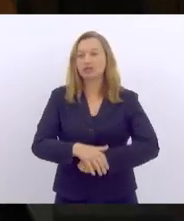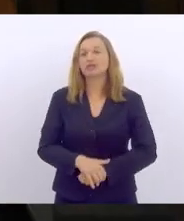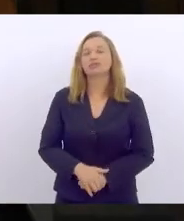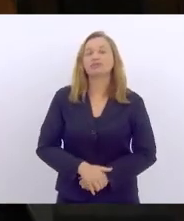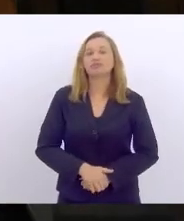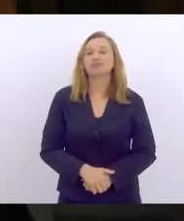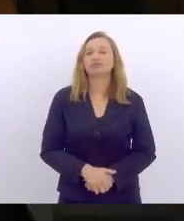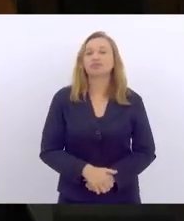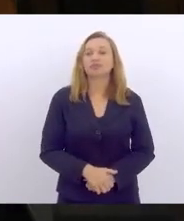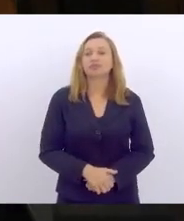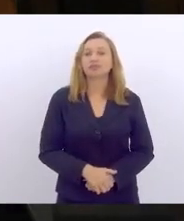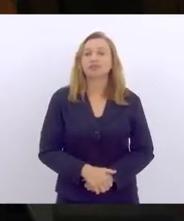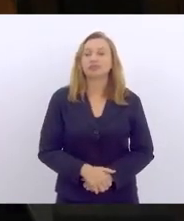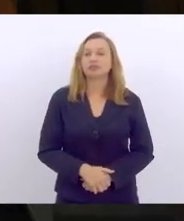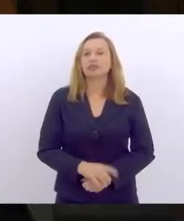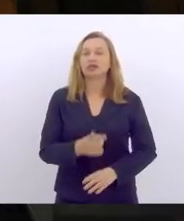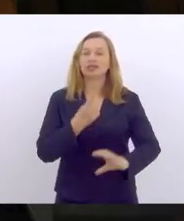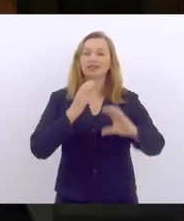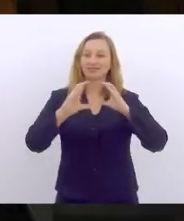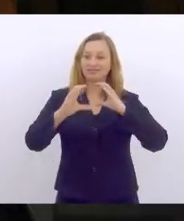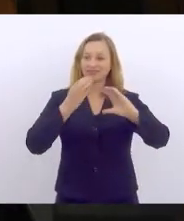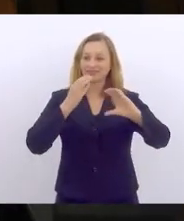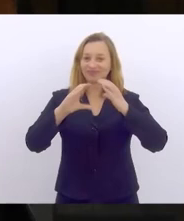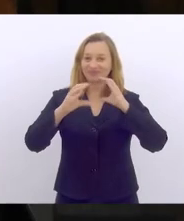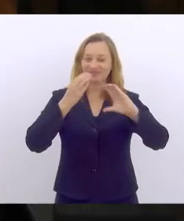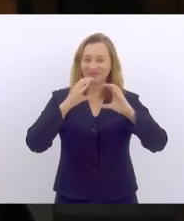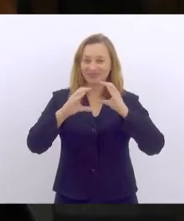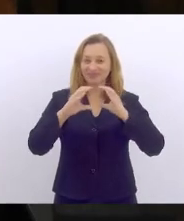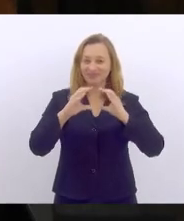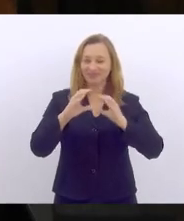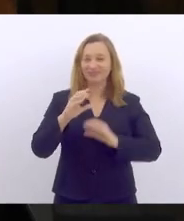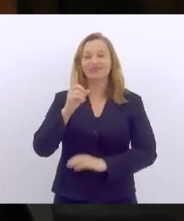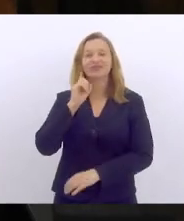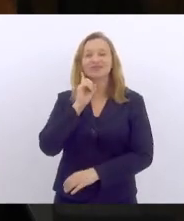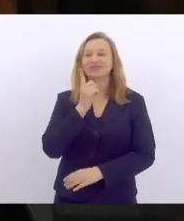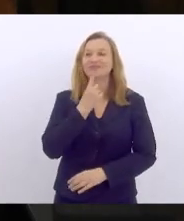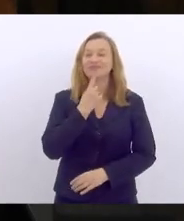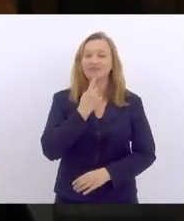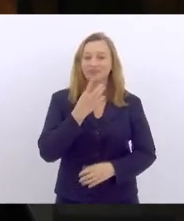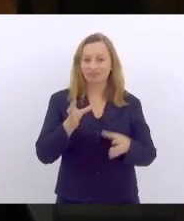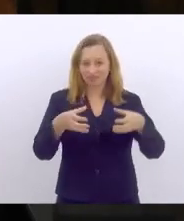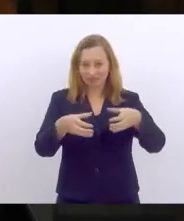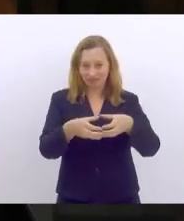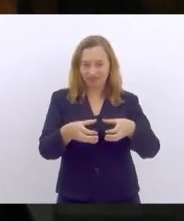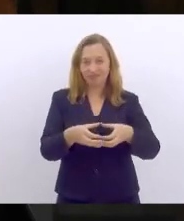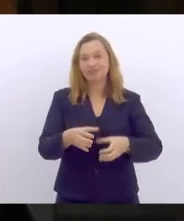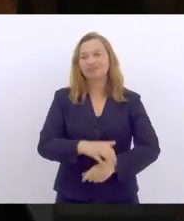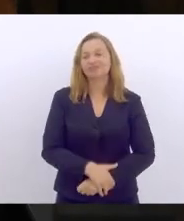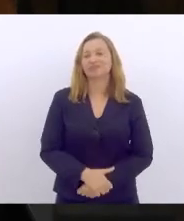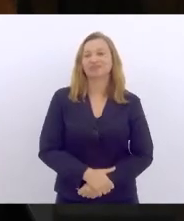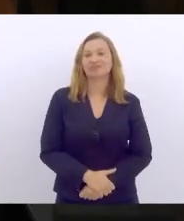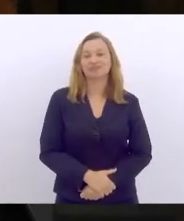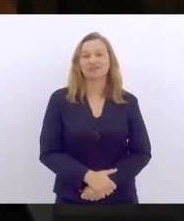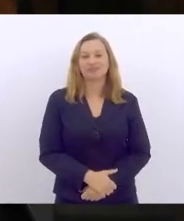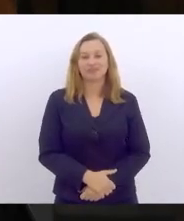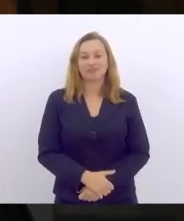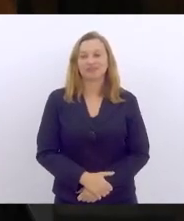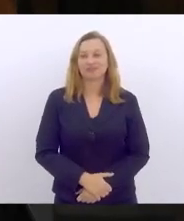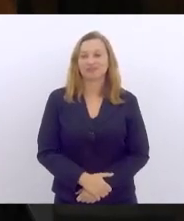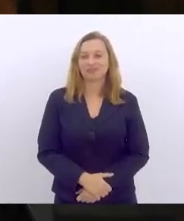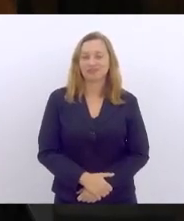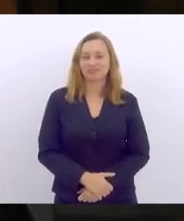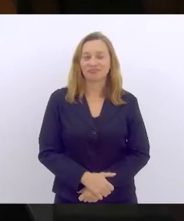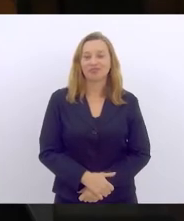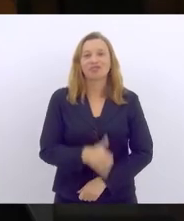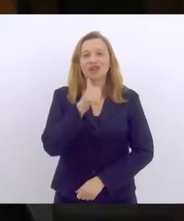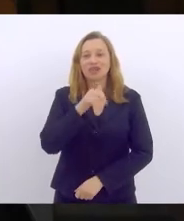Libras, que leva a nossa voz aos deficientes auditivos.